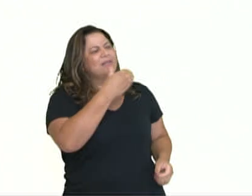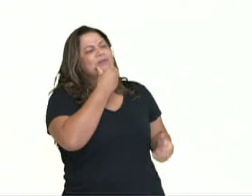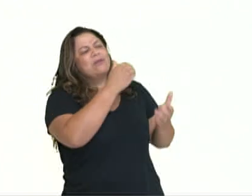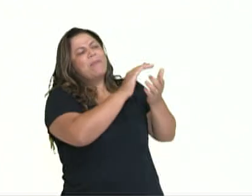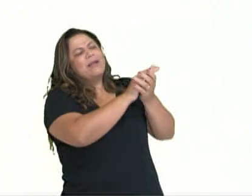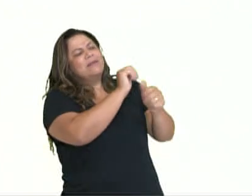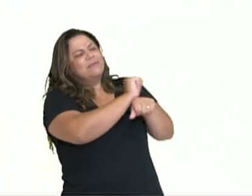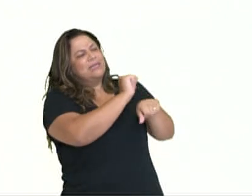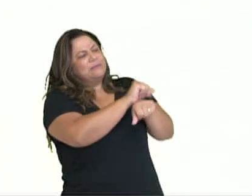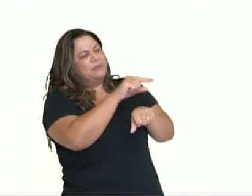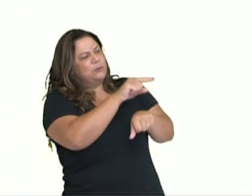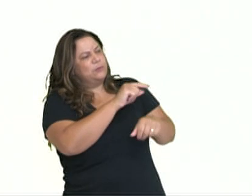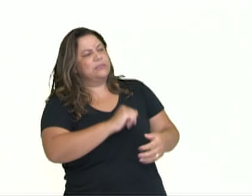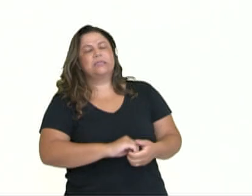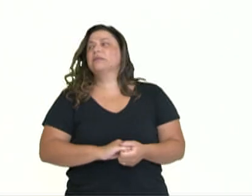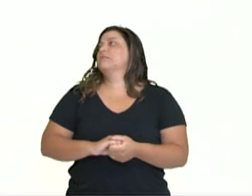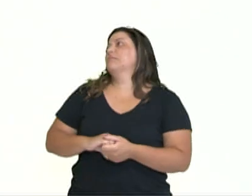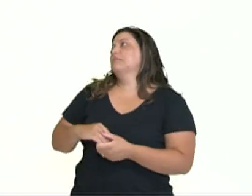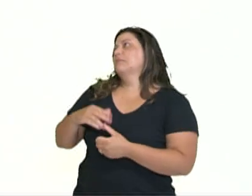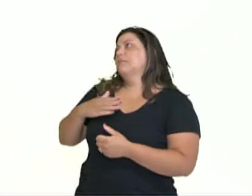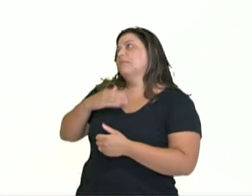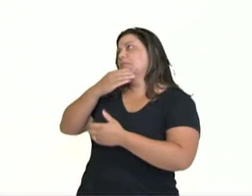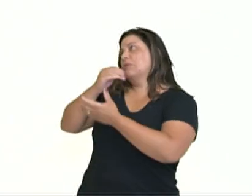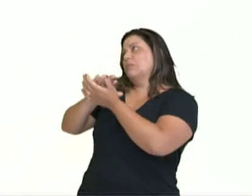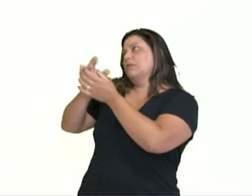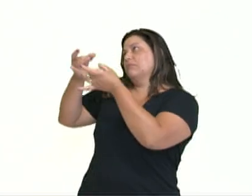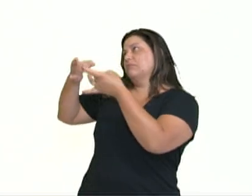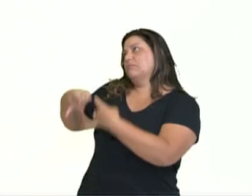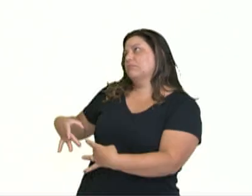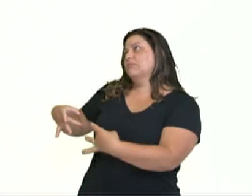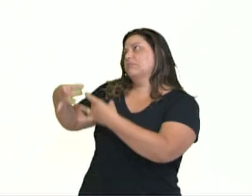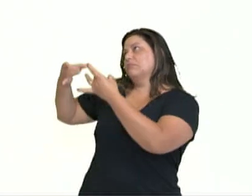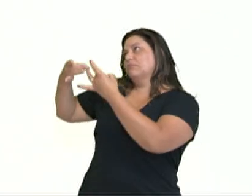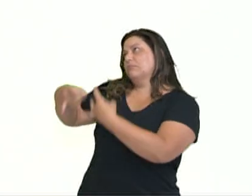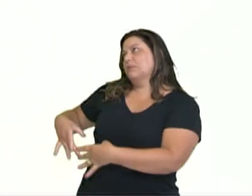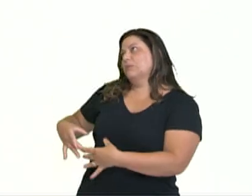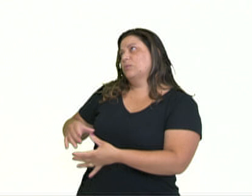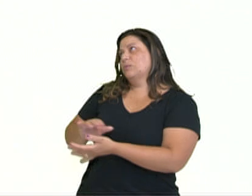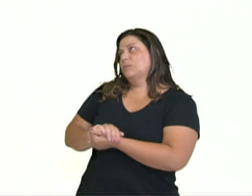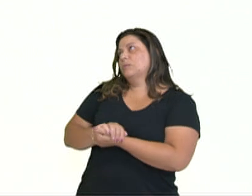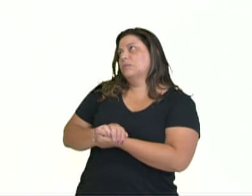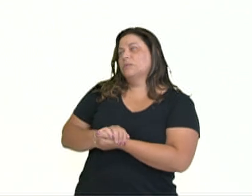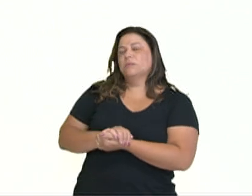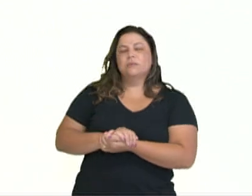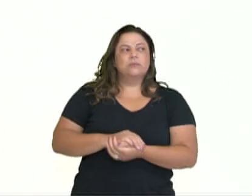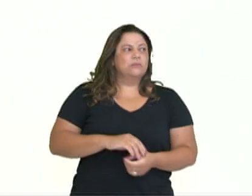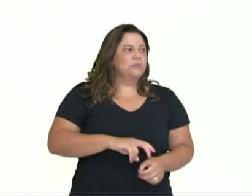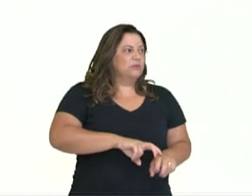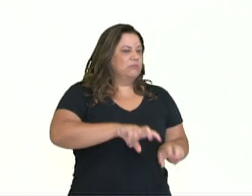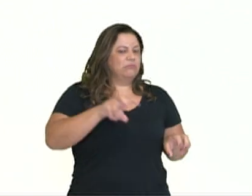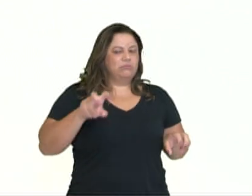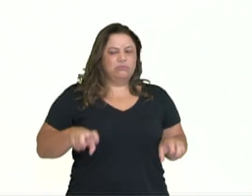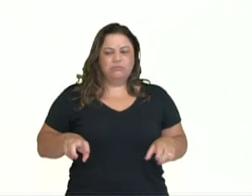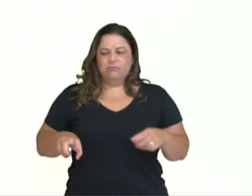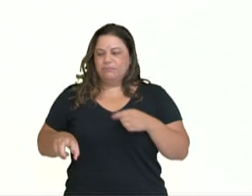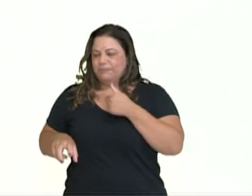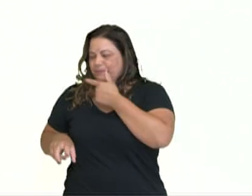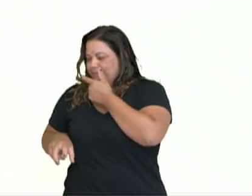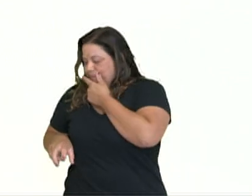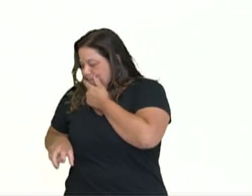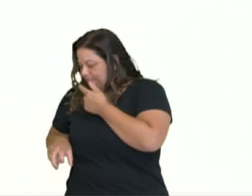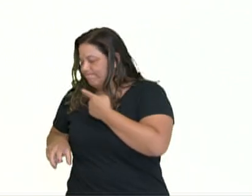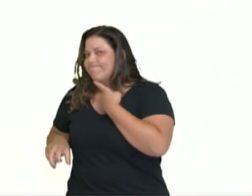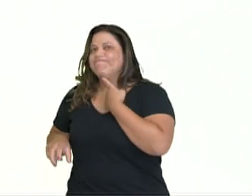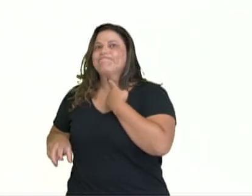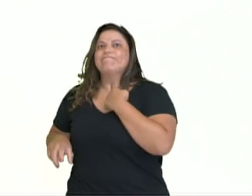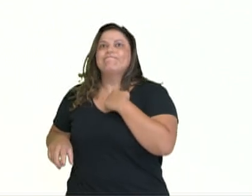espera? Meu marido me abandonou. Sentei-me e tive vontade de rir. Incrível. Fora